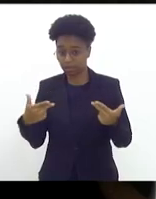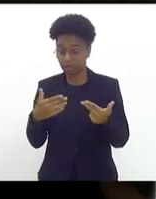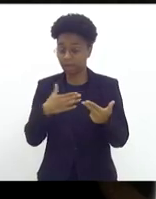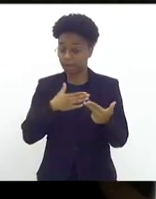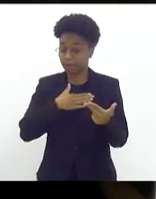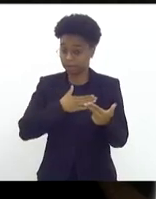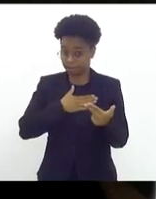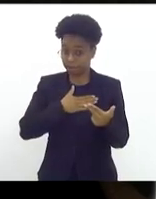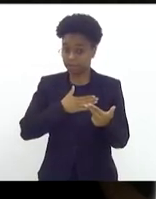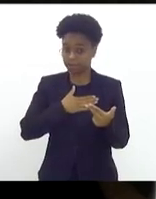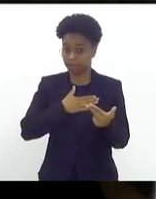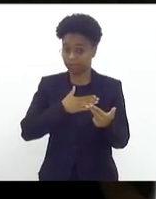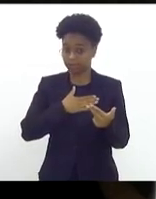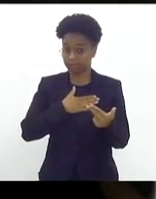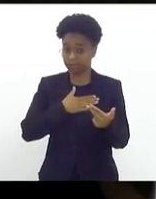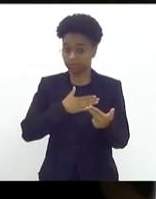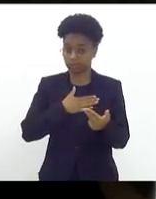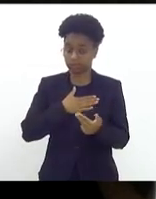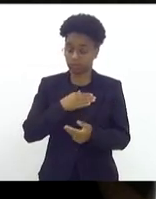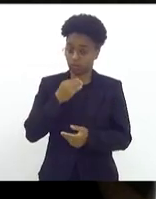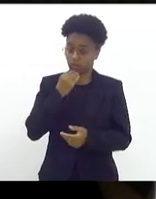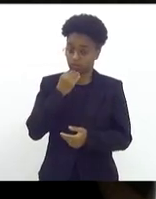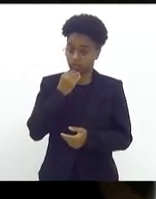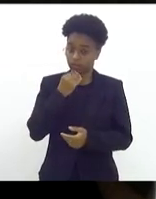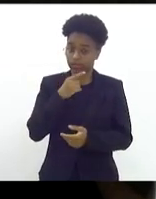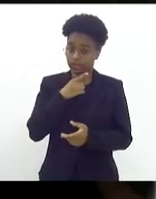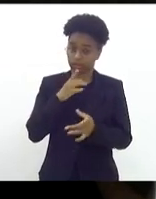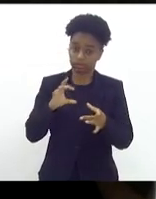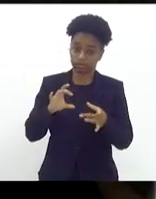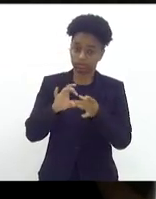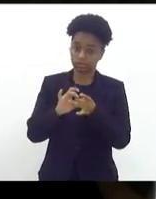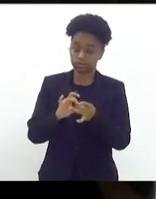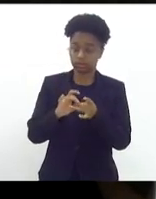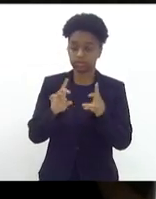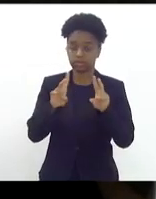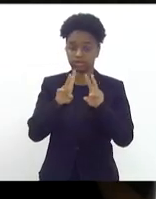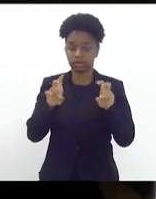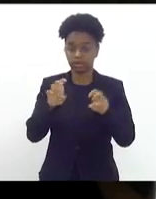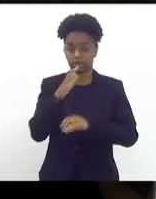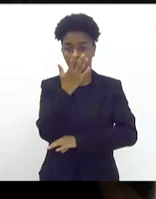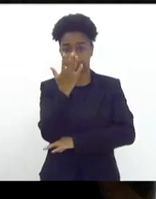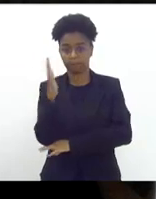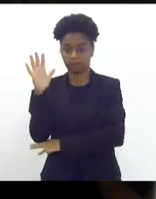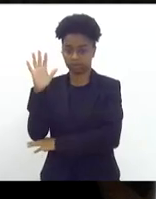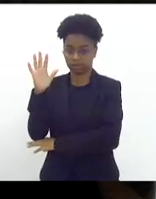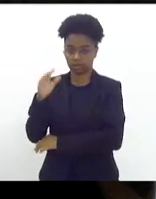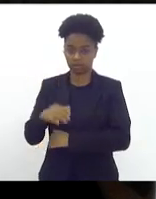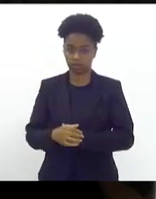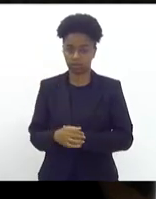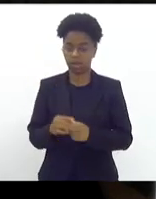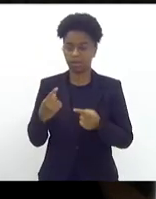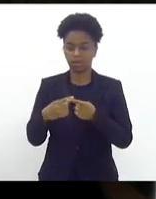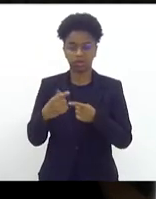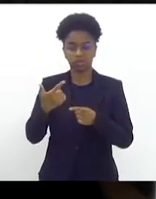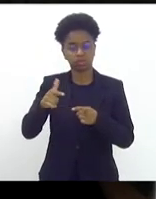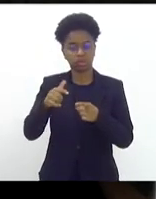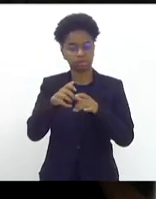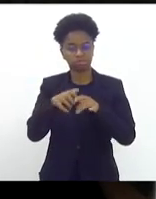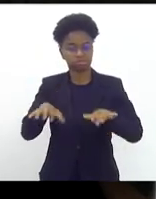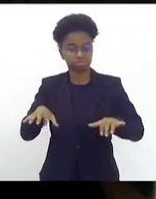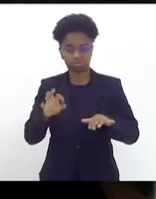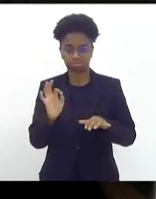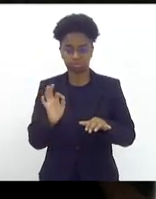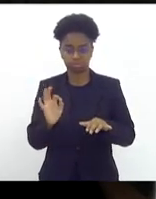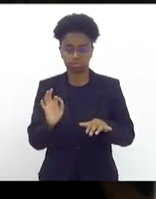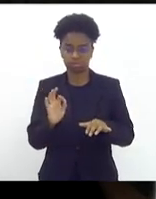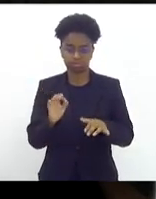claramente, está dentro da causa ambiental. Ela não se dissocia dela. Seja